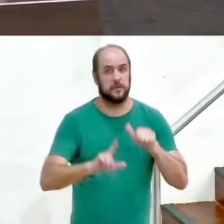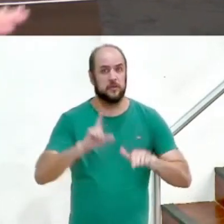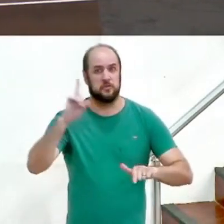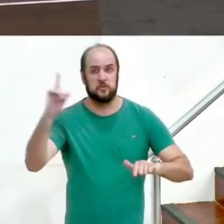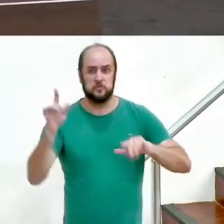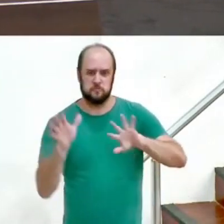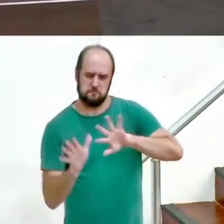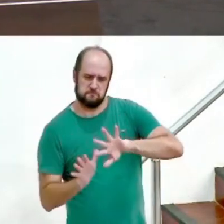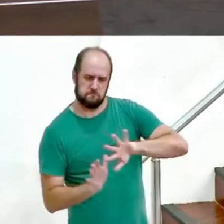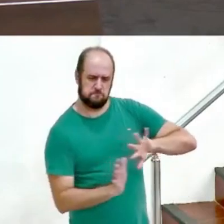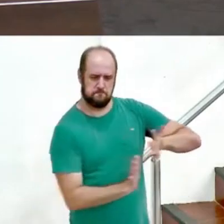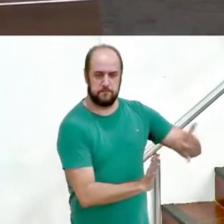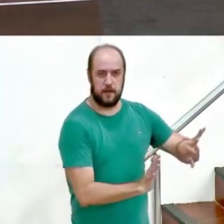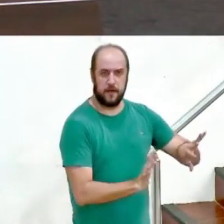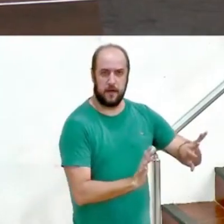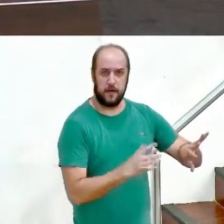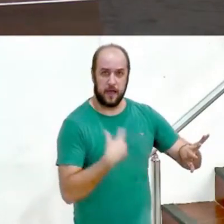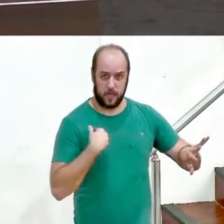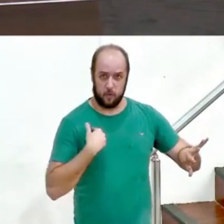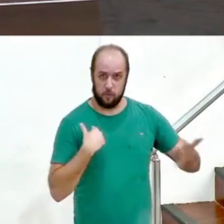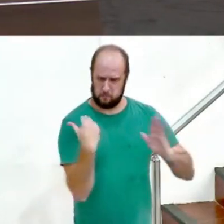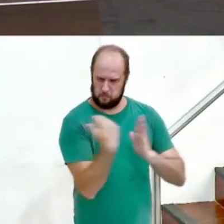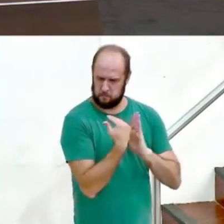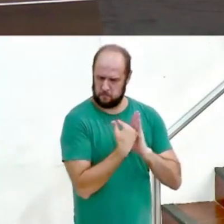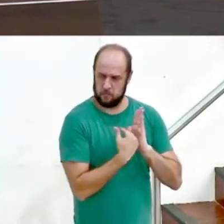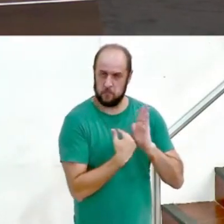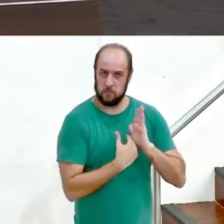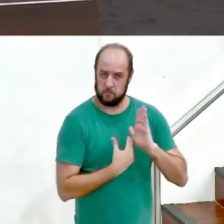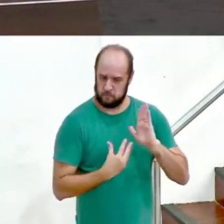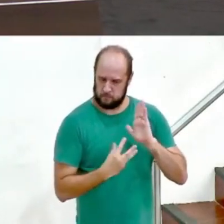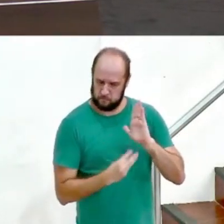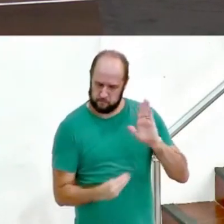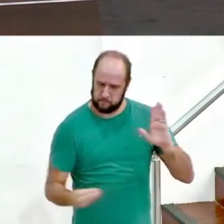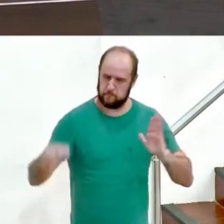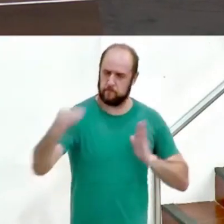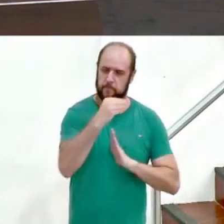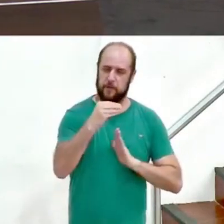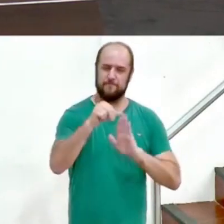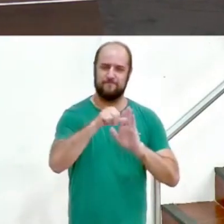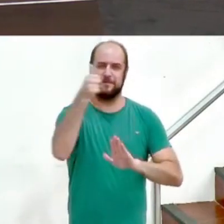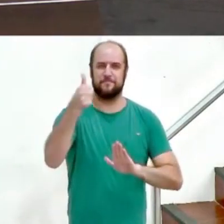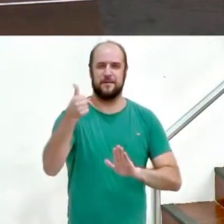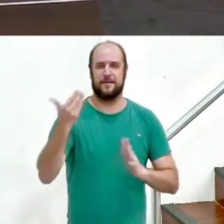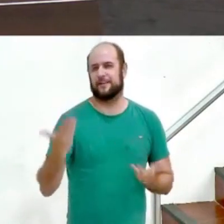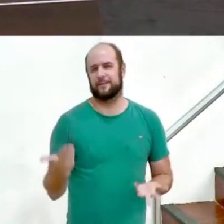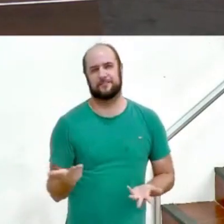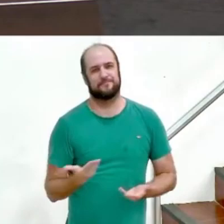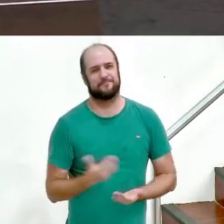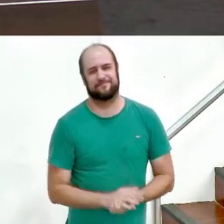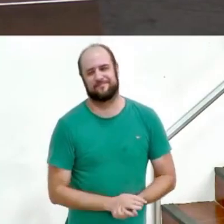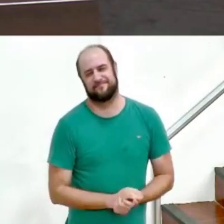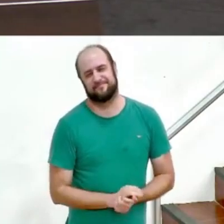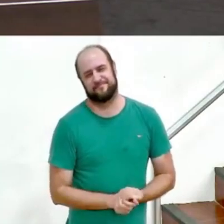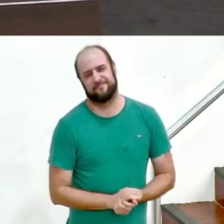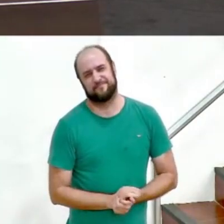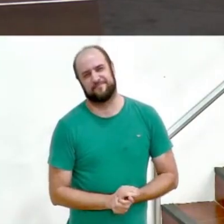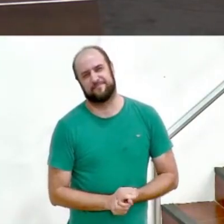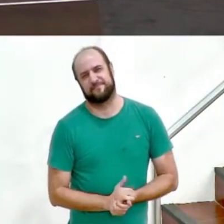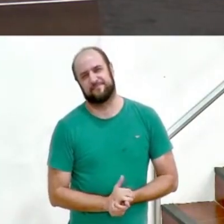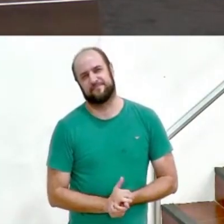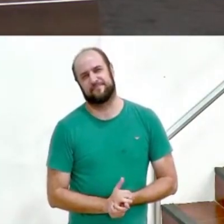terceiro plano. E a minha agenda, os meus planos, são colocados sempre em primeiro